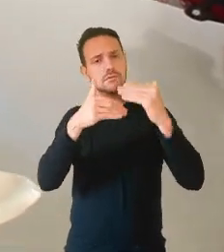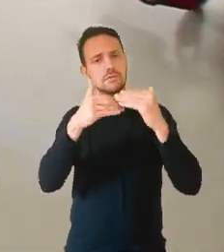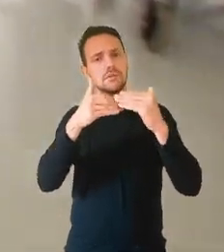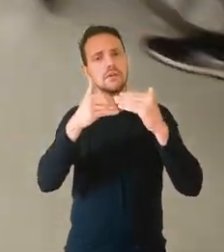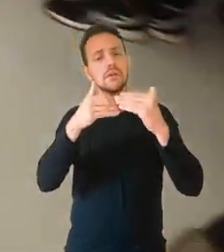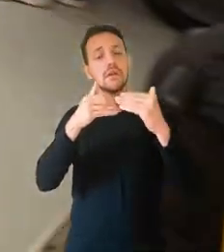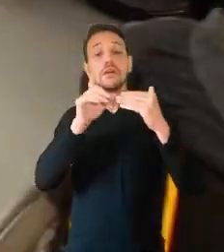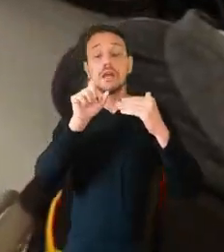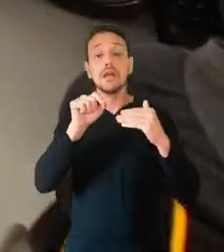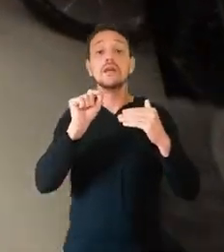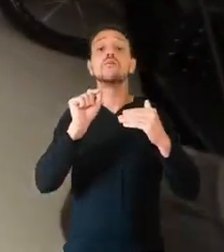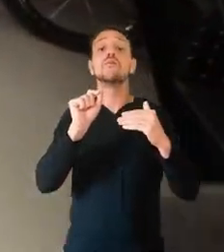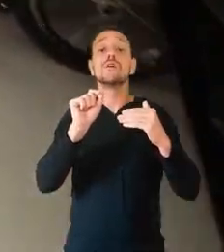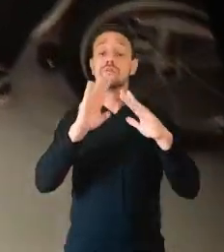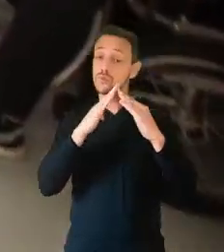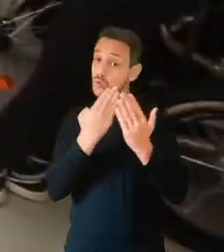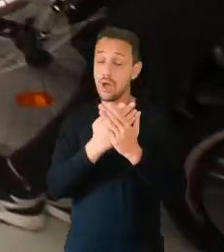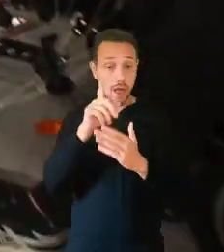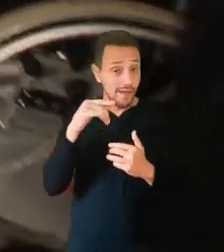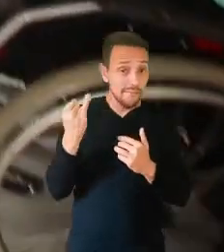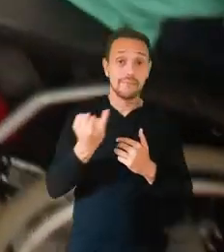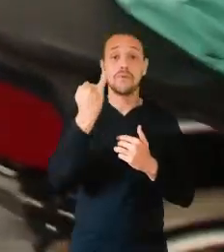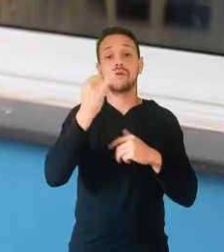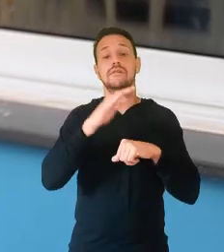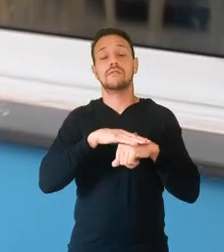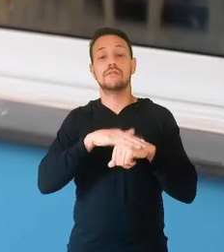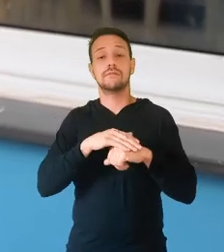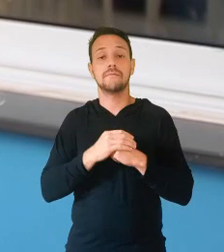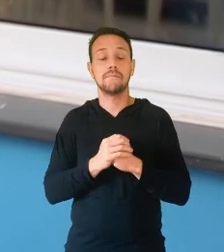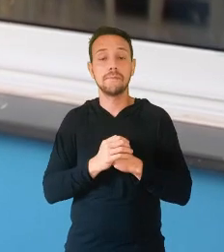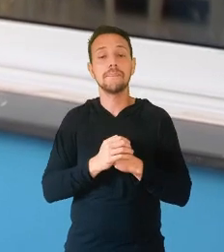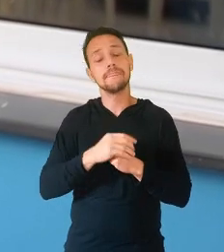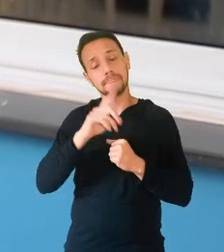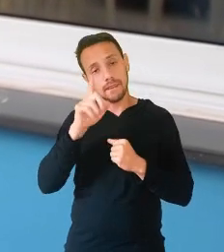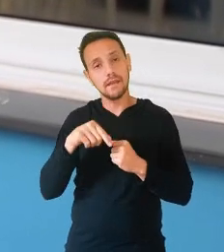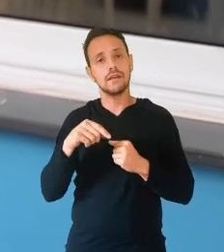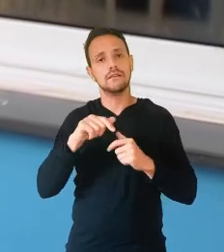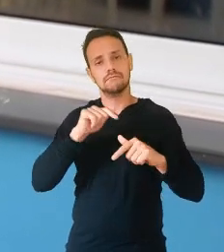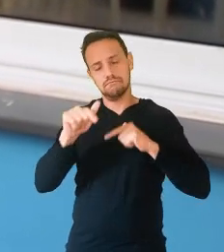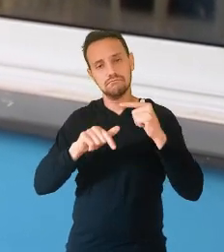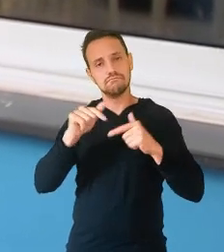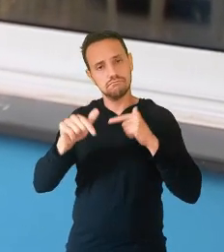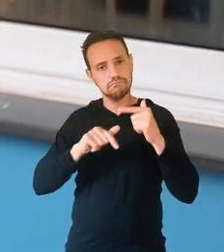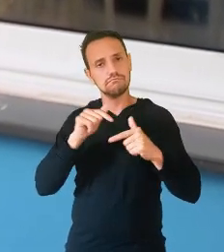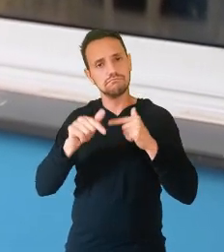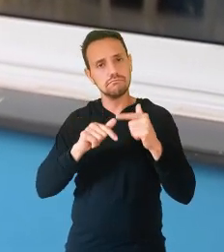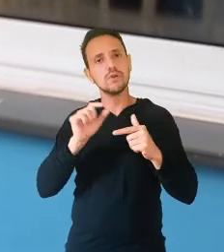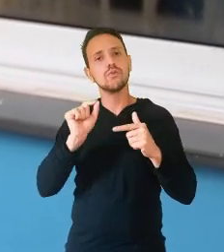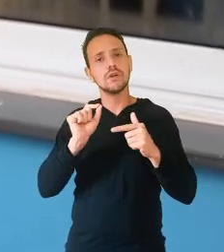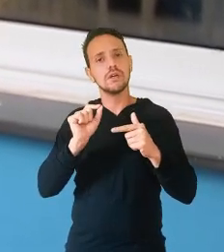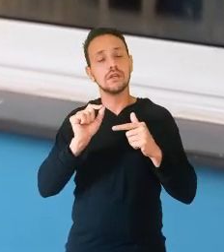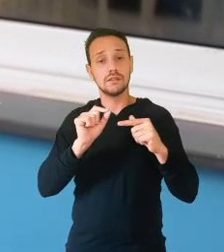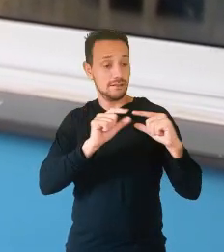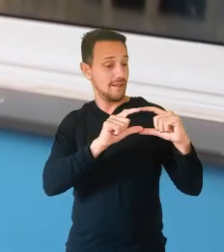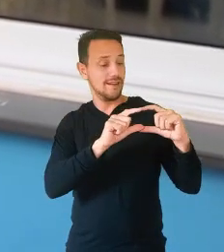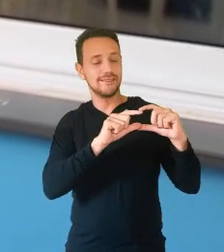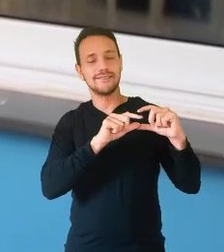aprendizagem, desenvolvimento, e o colégio é muito importante para isso, né? E nisso entra também um